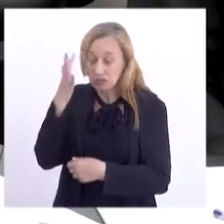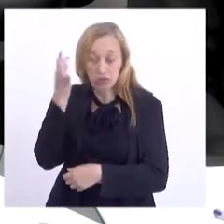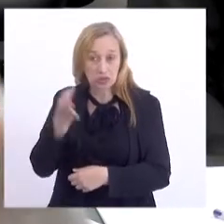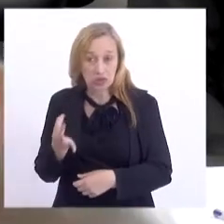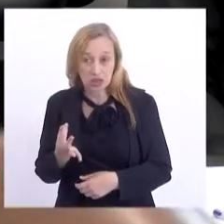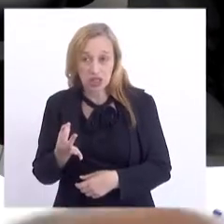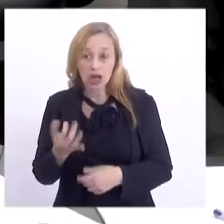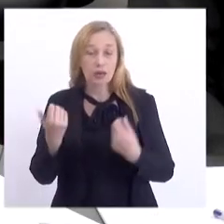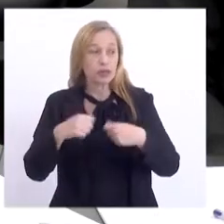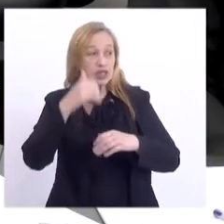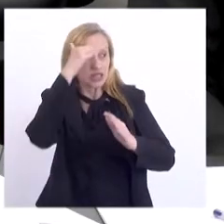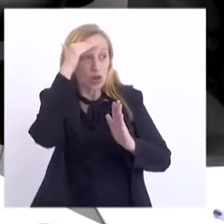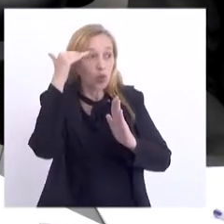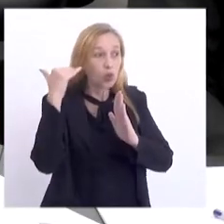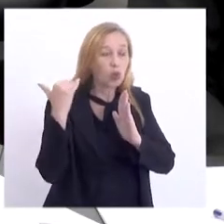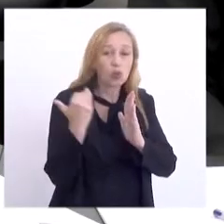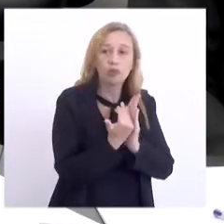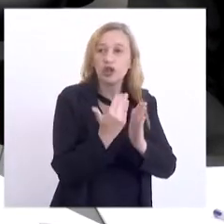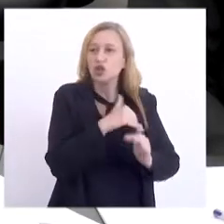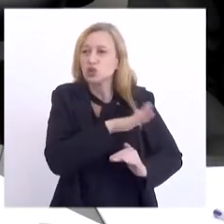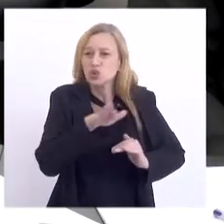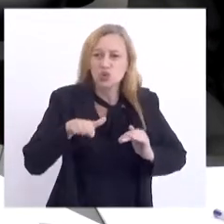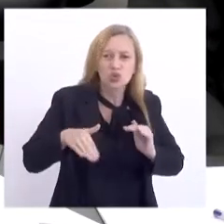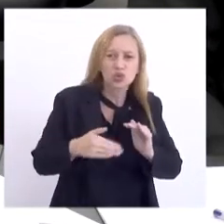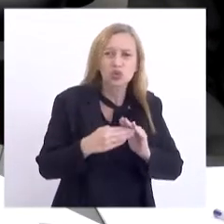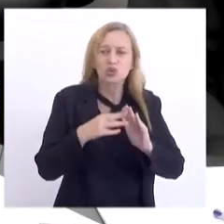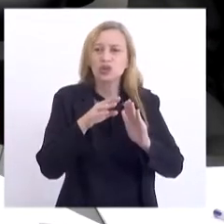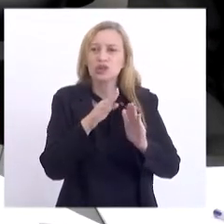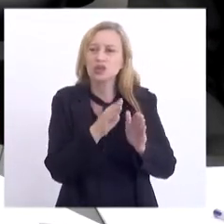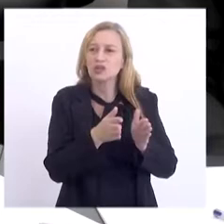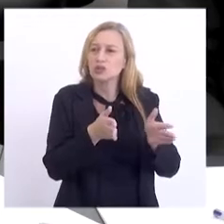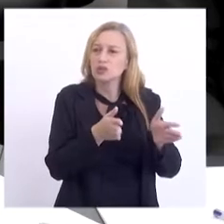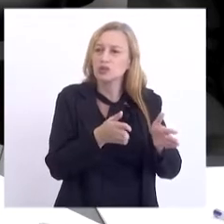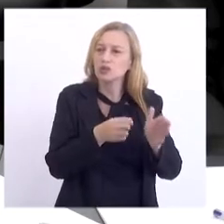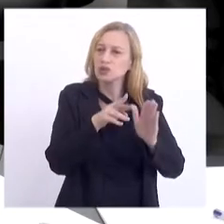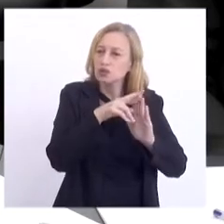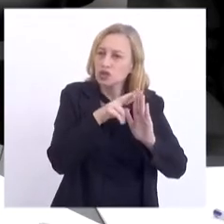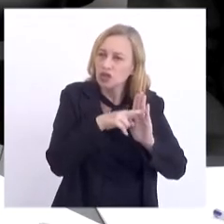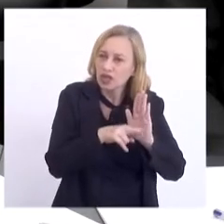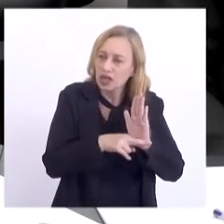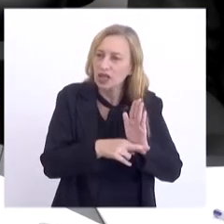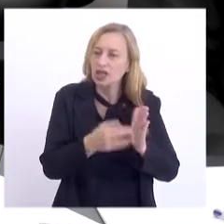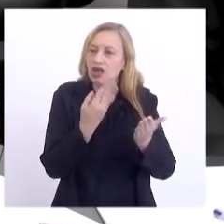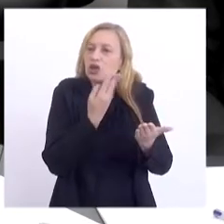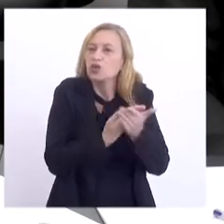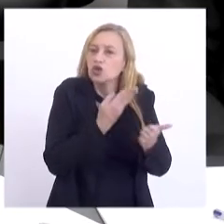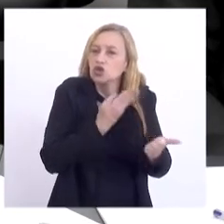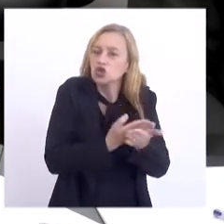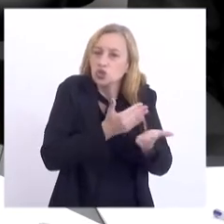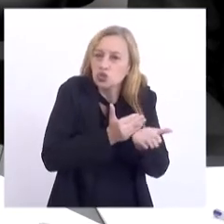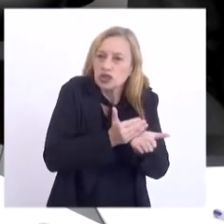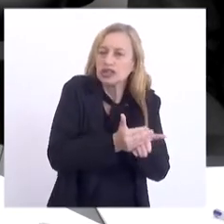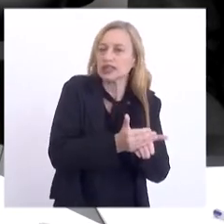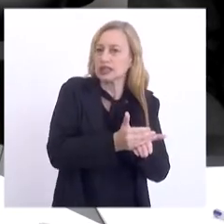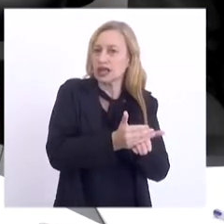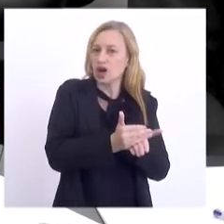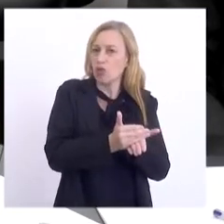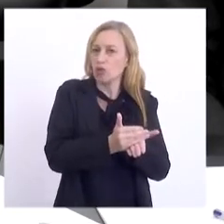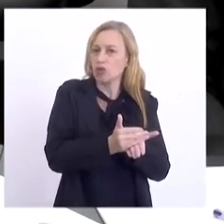tem que cumprir todas as etapas que começam com o estudo preliminar